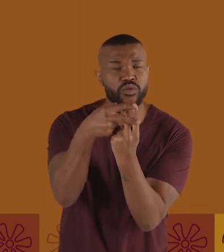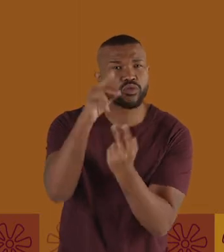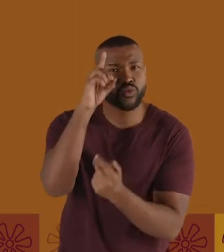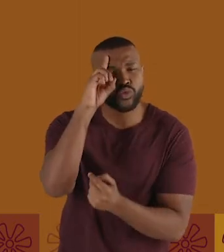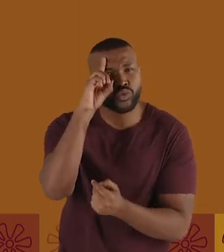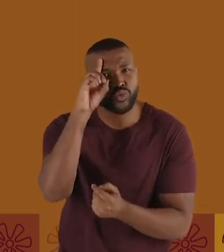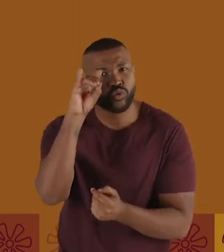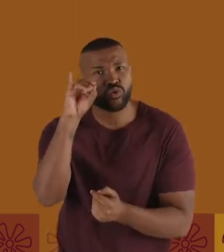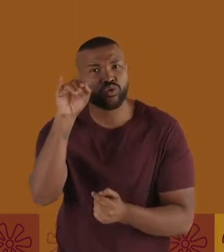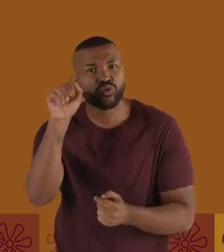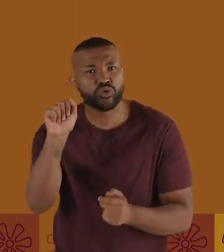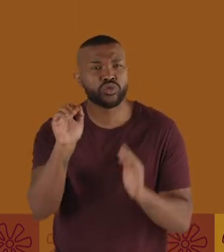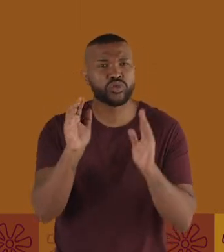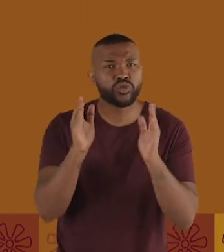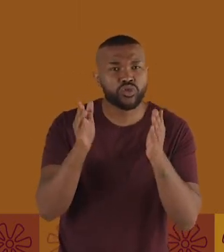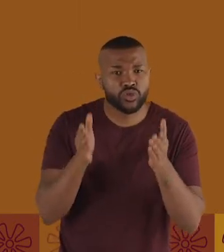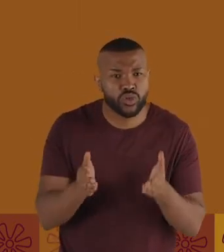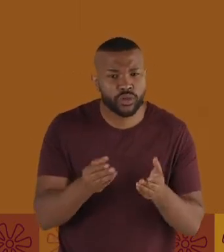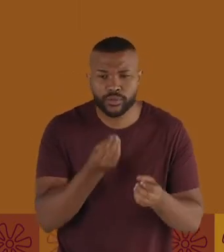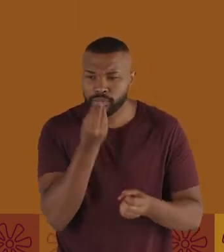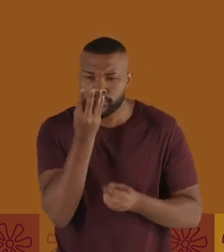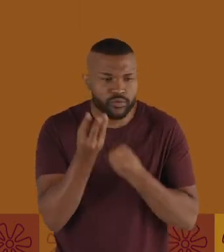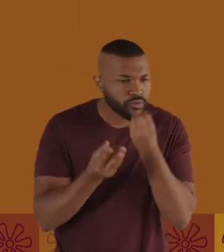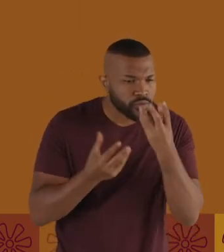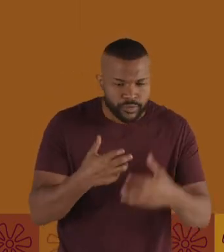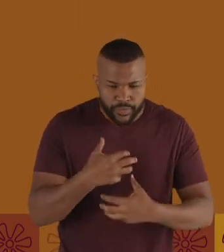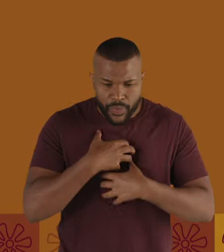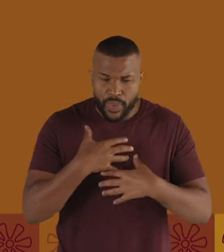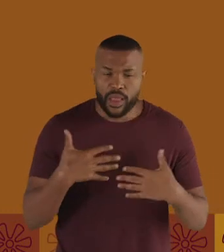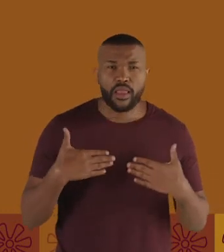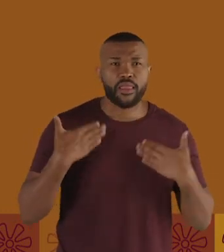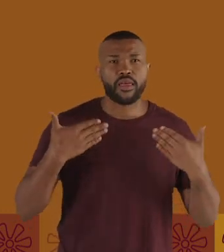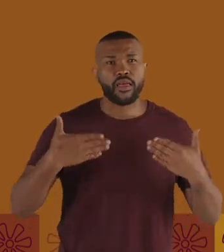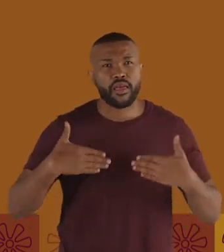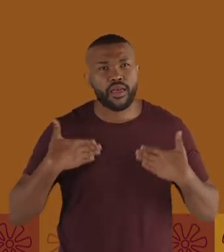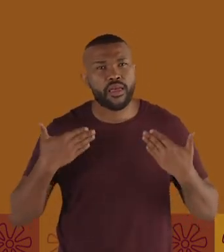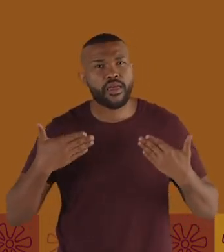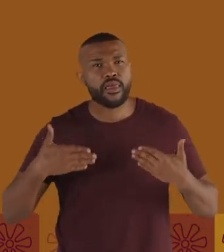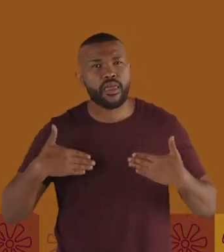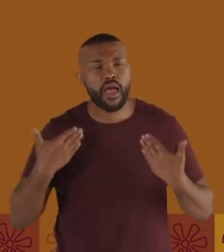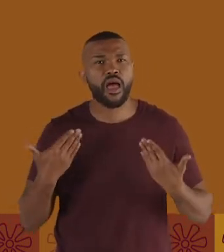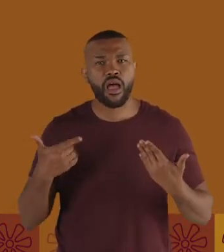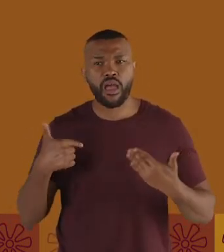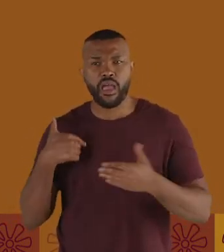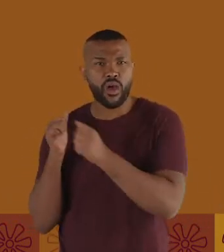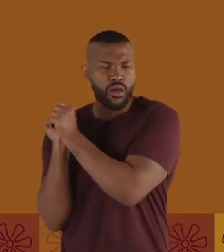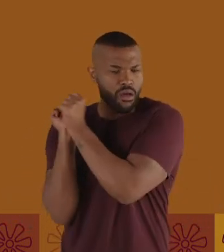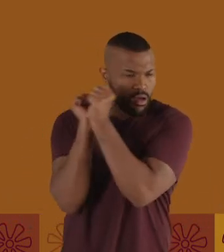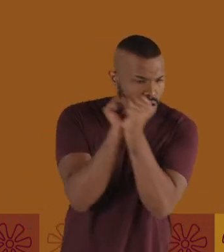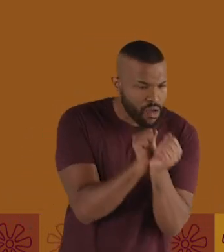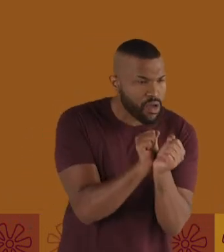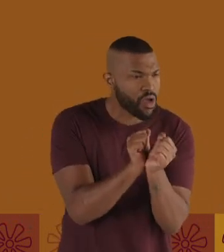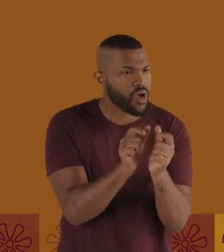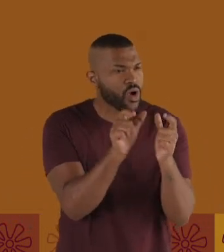Um dia, sob ovações e rosas de alegria, jogaram-me de repente da prisão em que